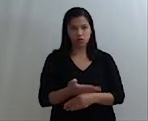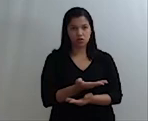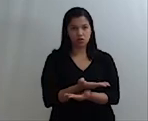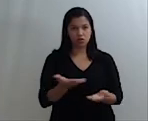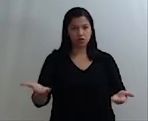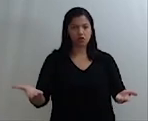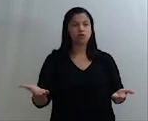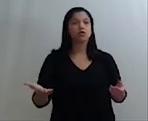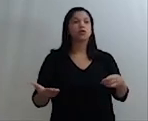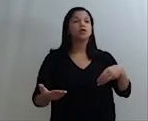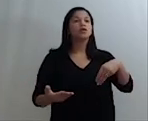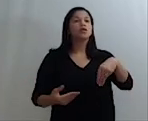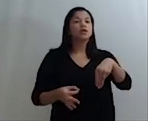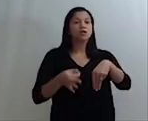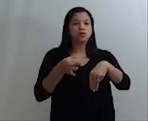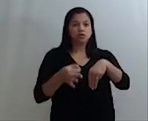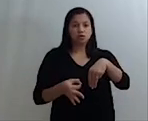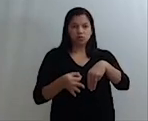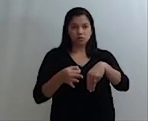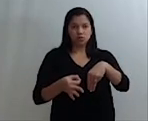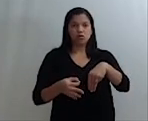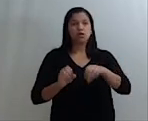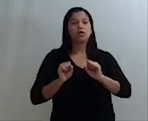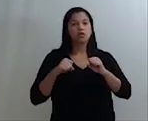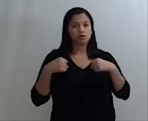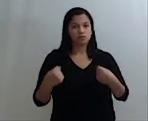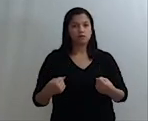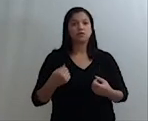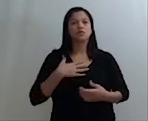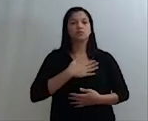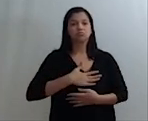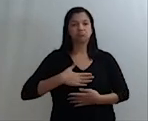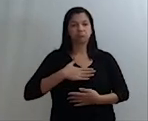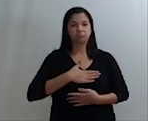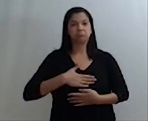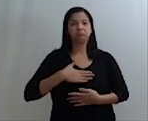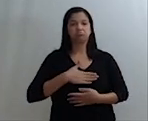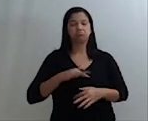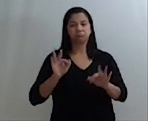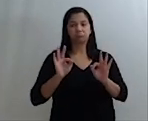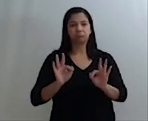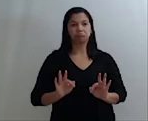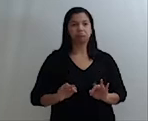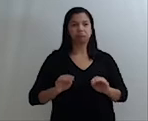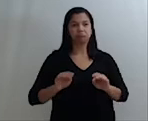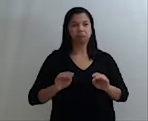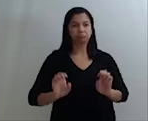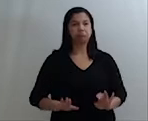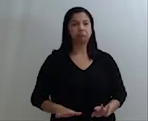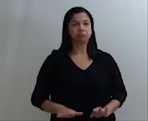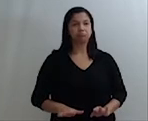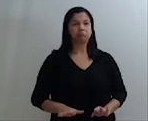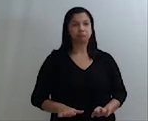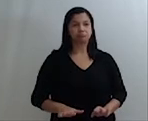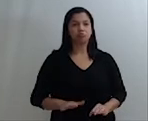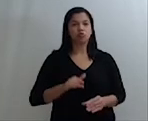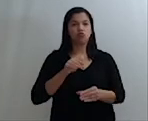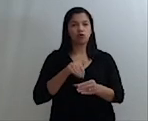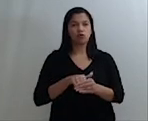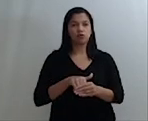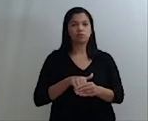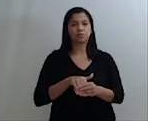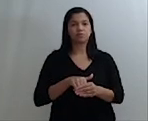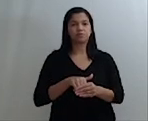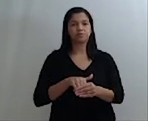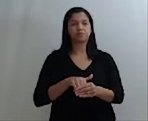e a defesa fica satisfeita com com o voto que f vossa excelência obrigado